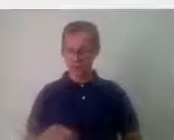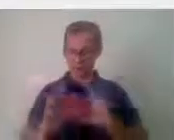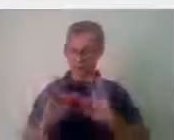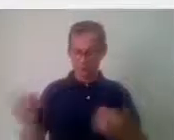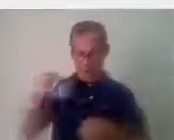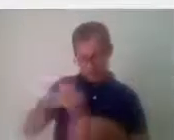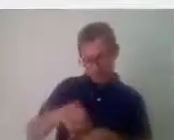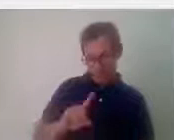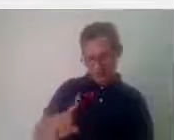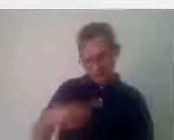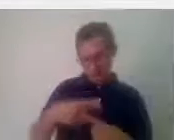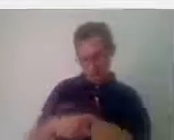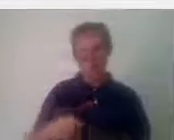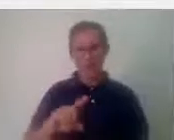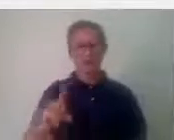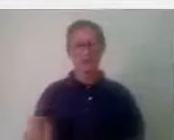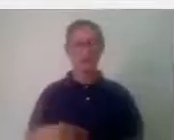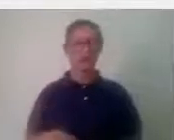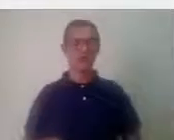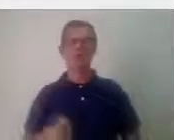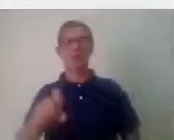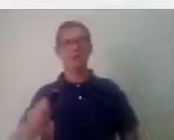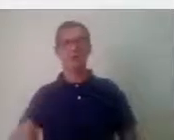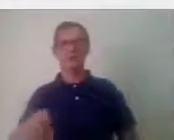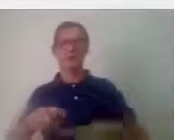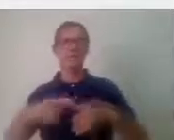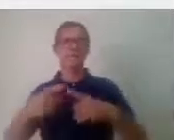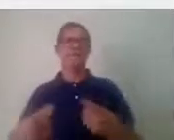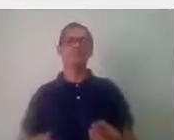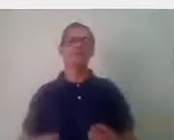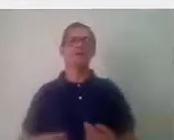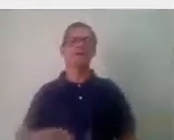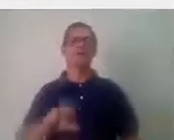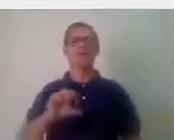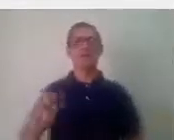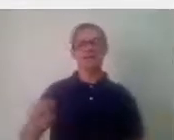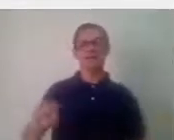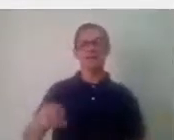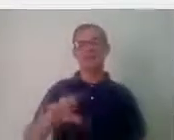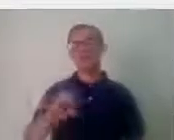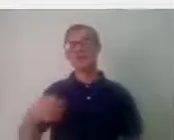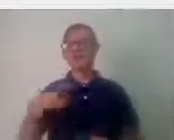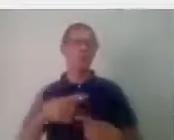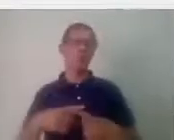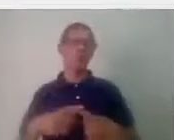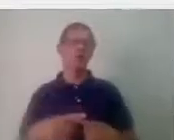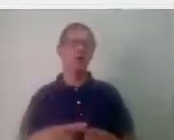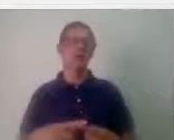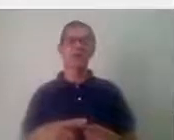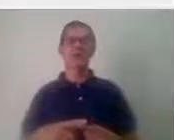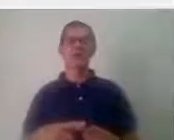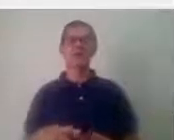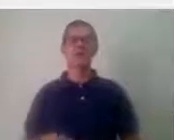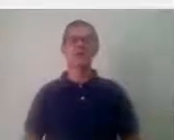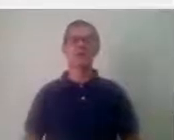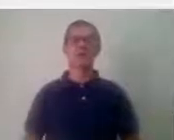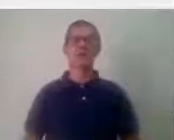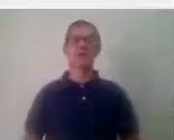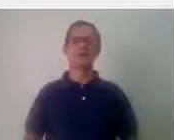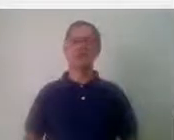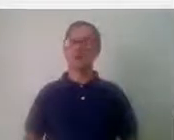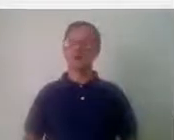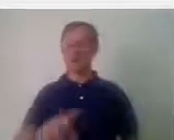dentro, que é 1, porque eu estou derivando em relação a x. Aqui vai ser 0 e aqui vai ser 0. Por quê? Estou derivando em relação a